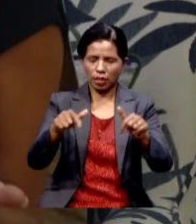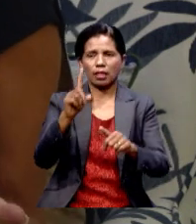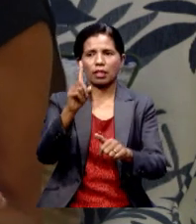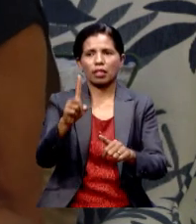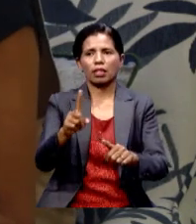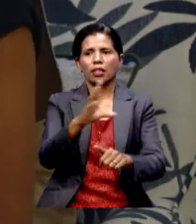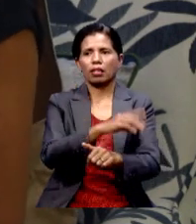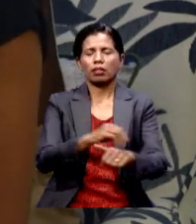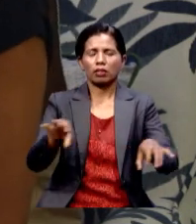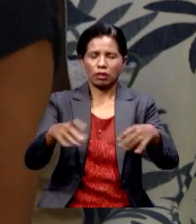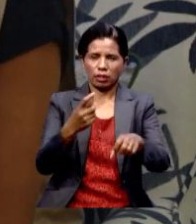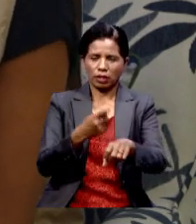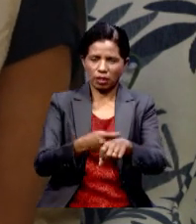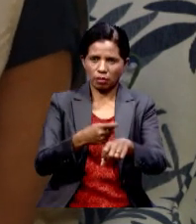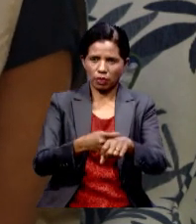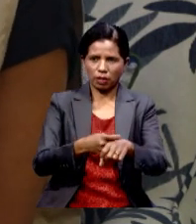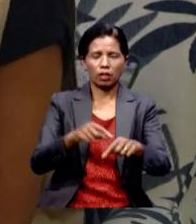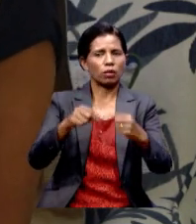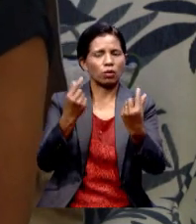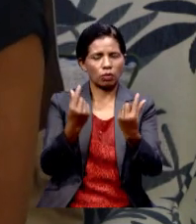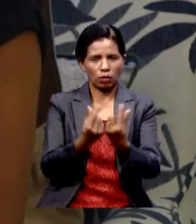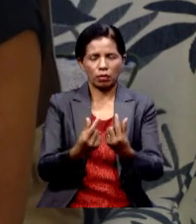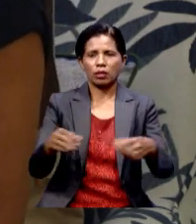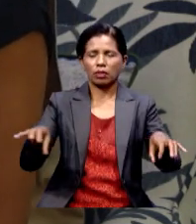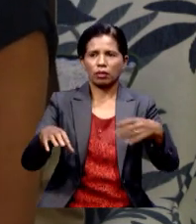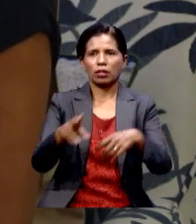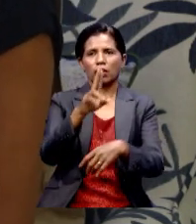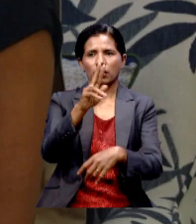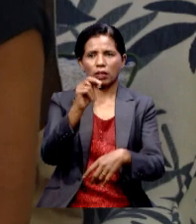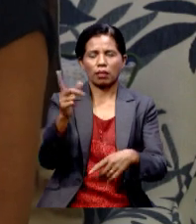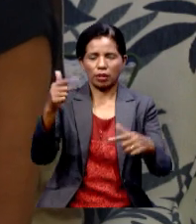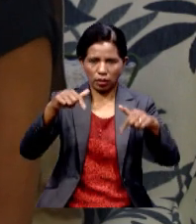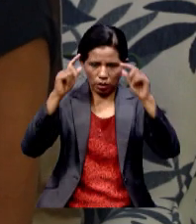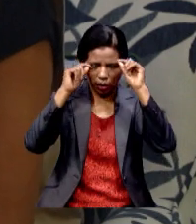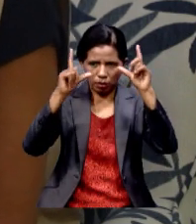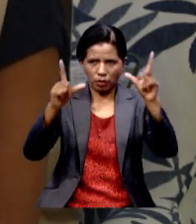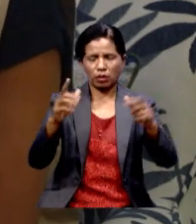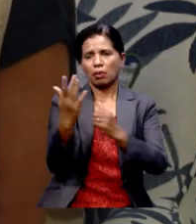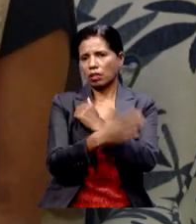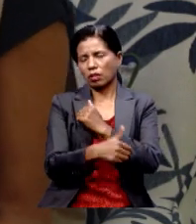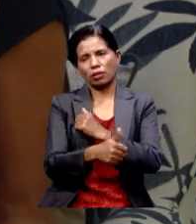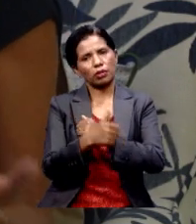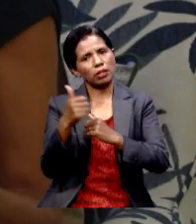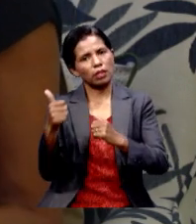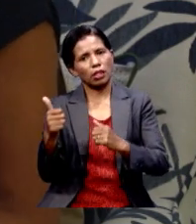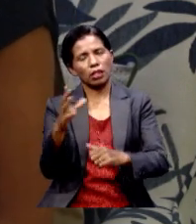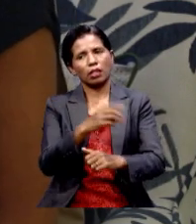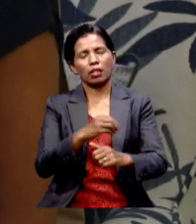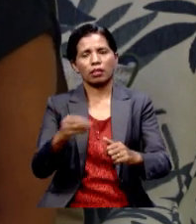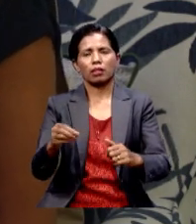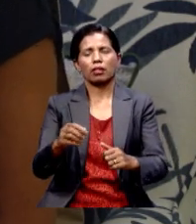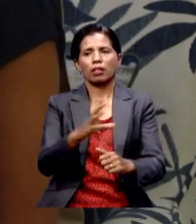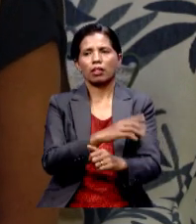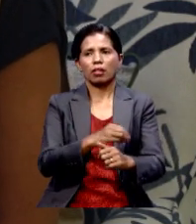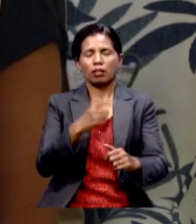fosse mais tempo teria ido com a equipa fantástica do UNFPA em Timor-Leste a outros locais do país, onde já fui noutras vezes e